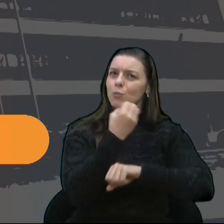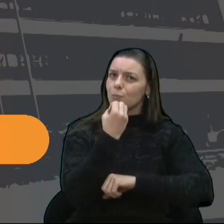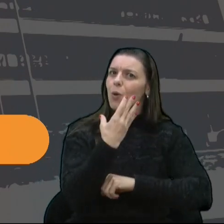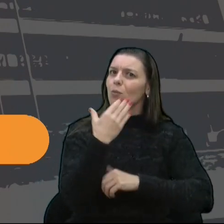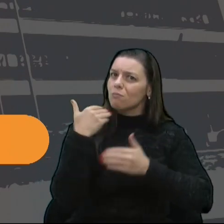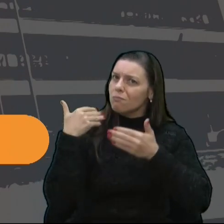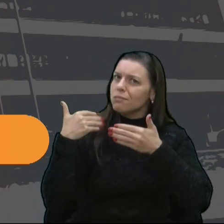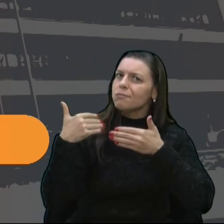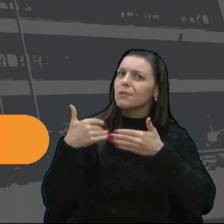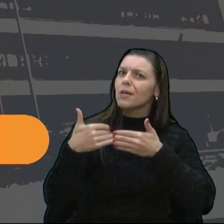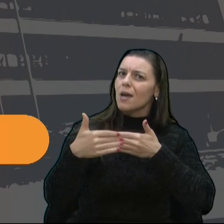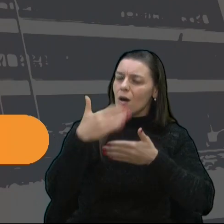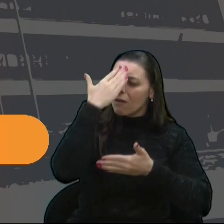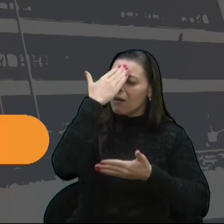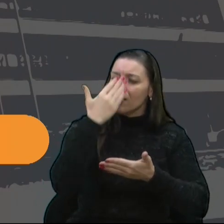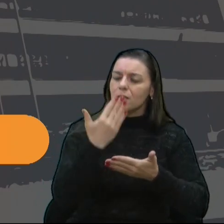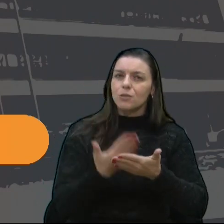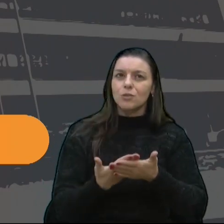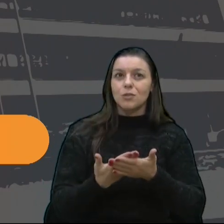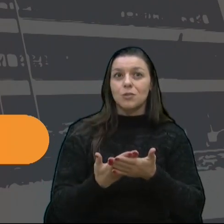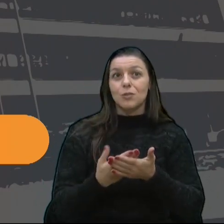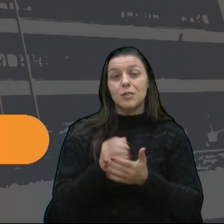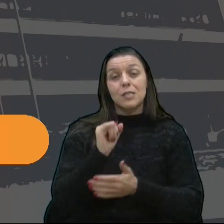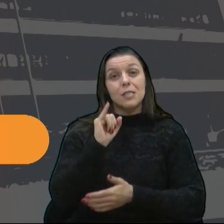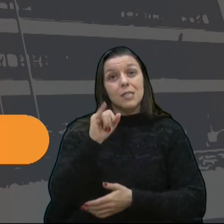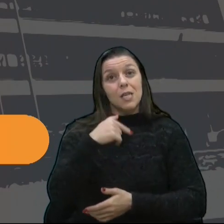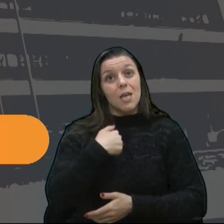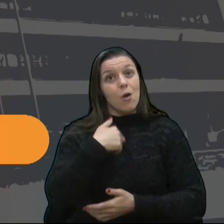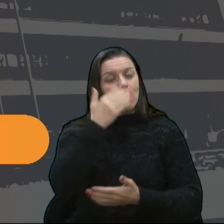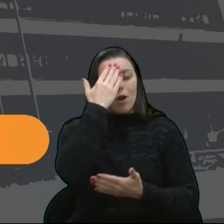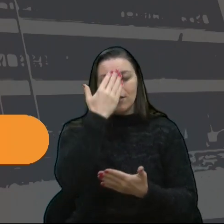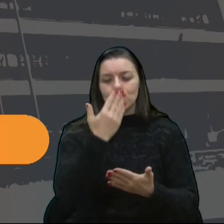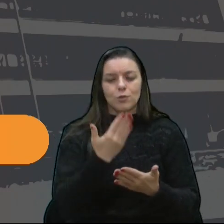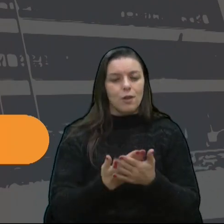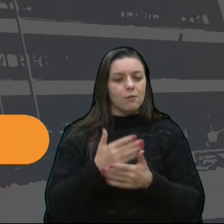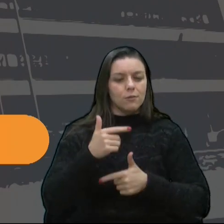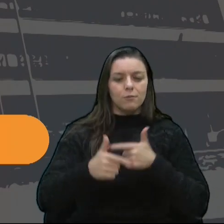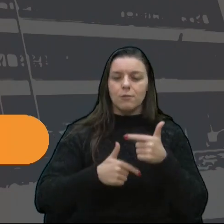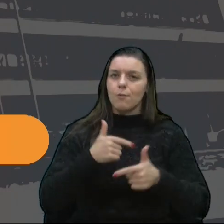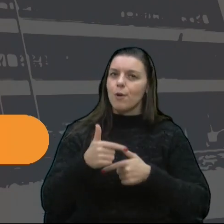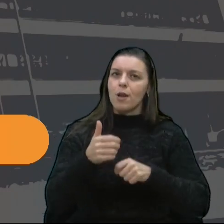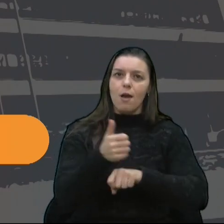frente. Eu confio muito nisso e, se não confiasse, não estaria trabalhando com isso, né? Já teria